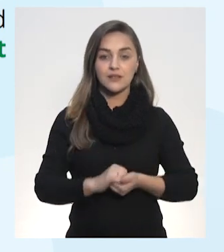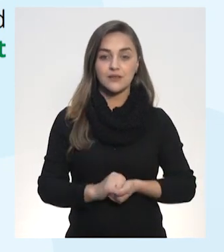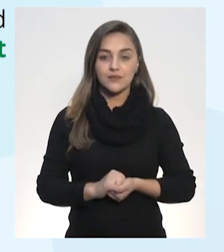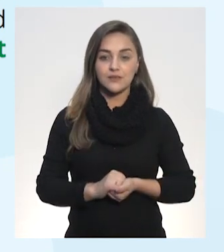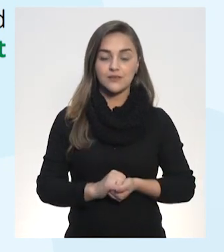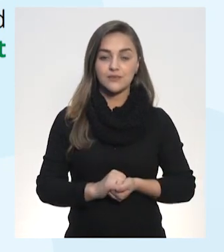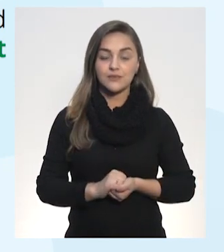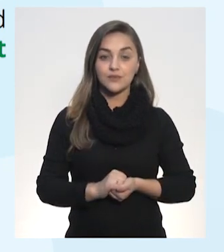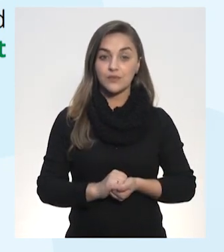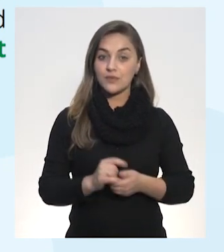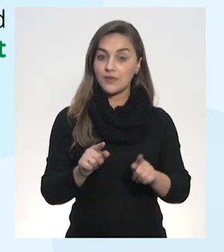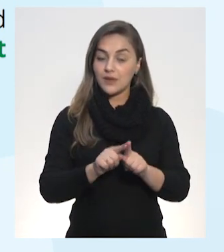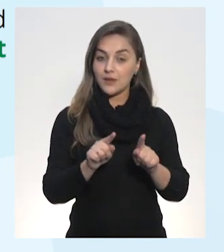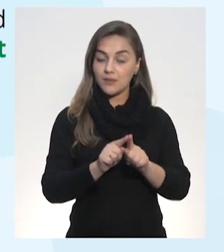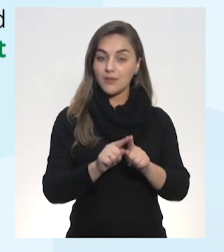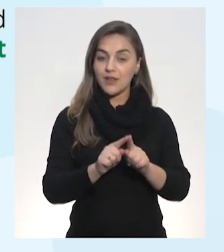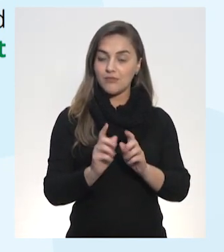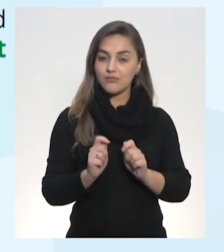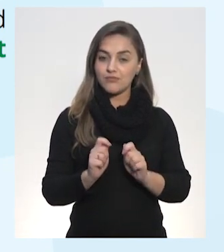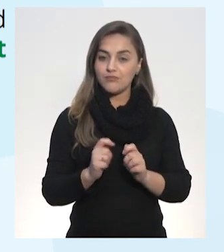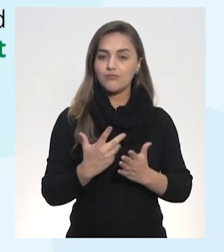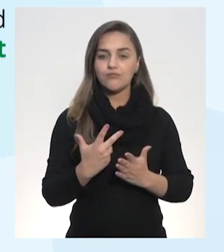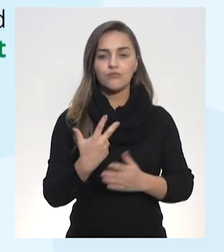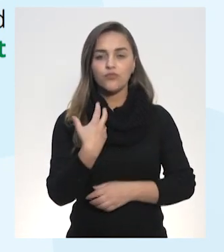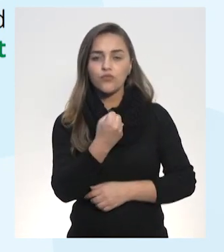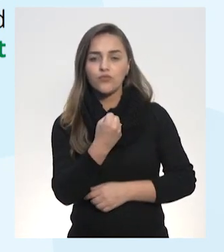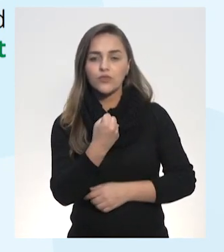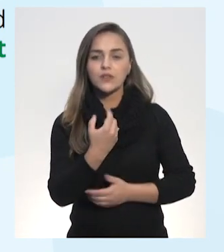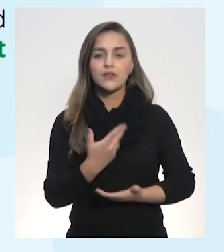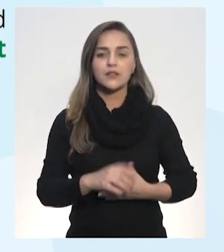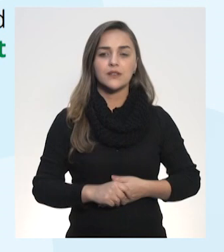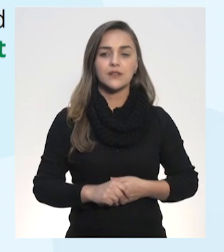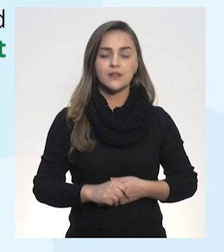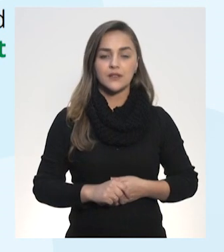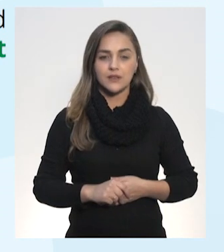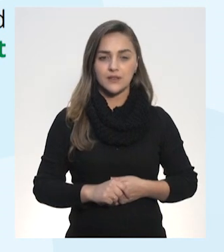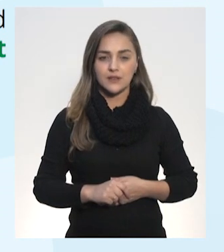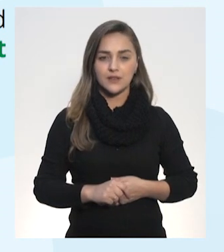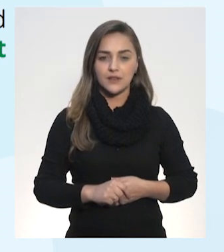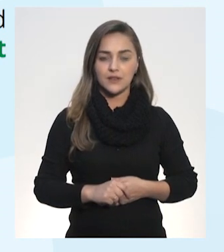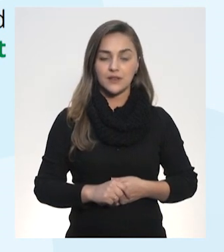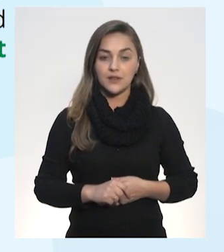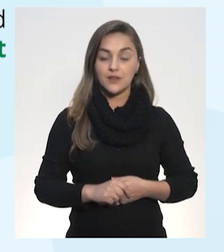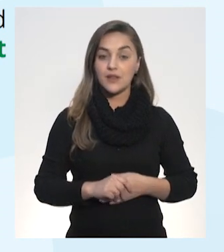pode traduzir também como carregar, né? Such as, tais como